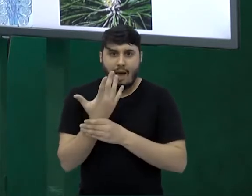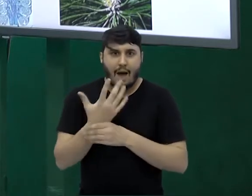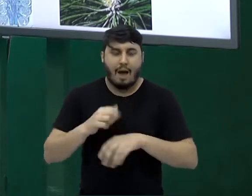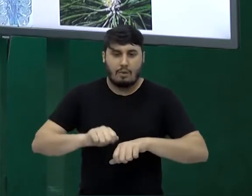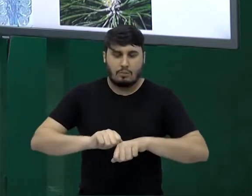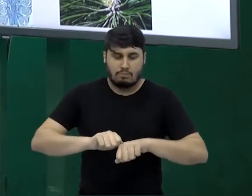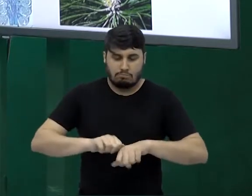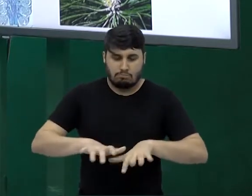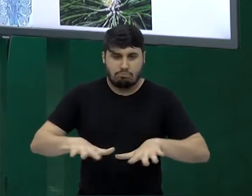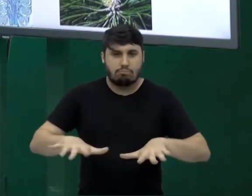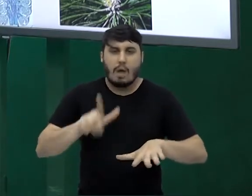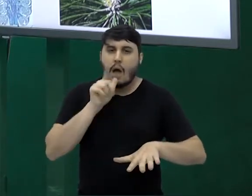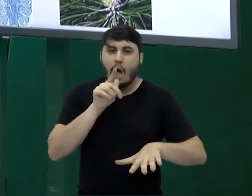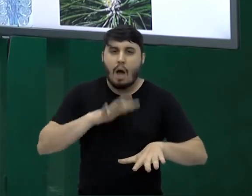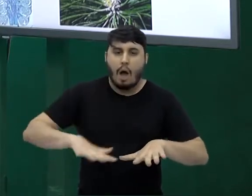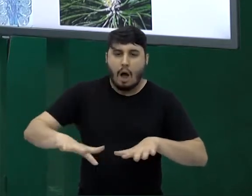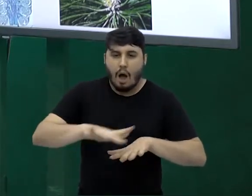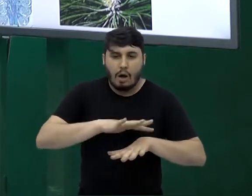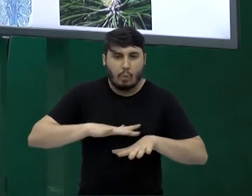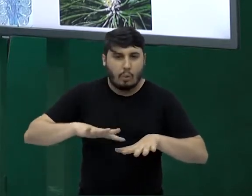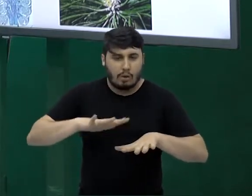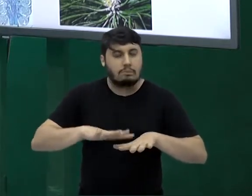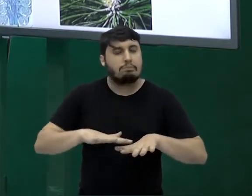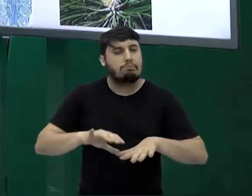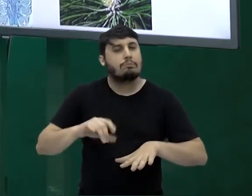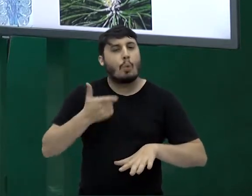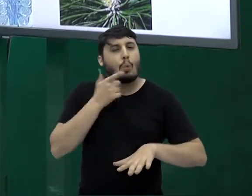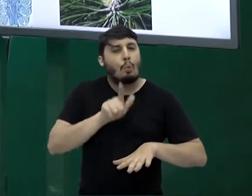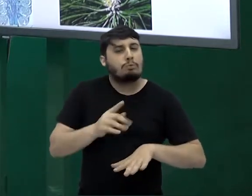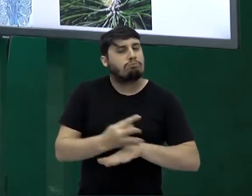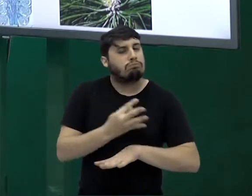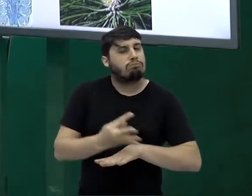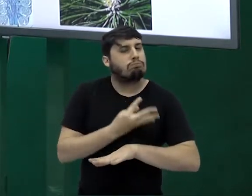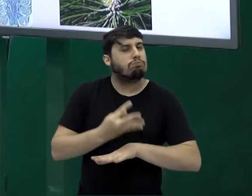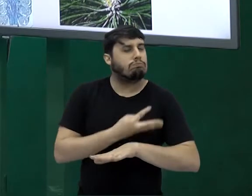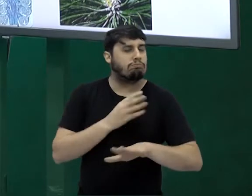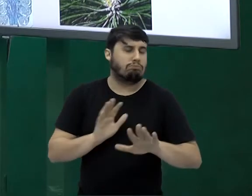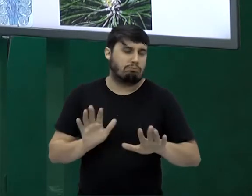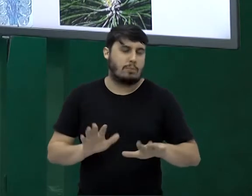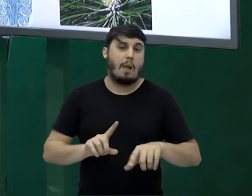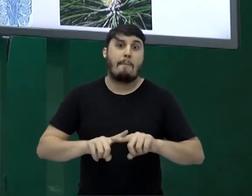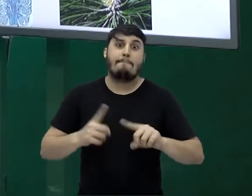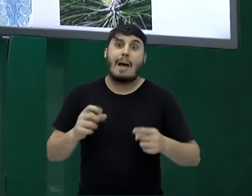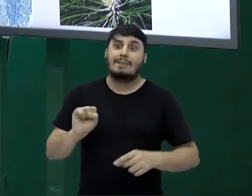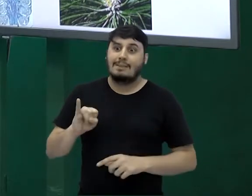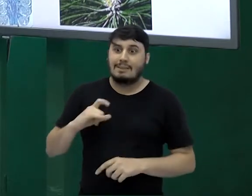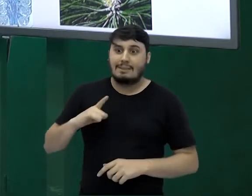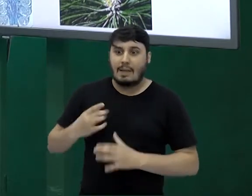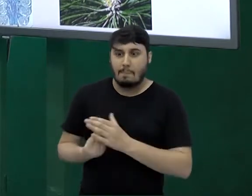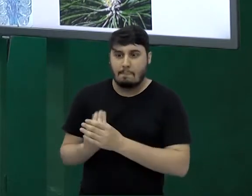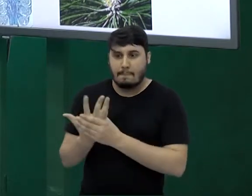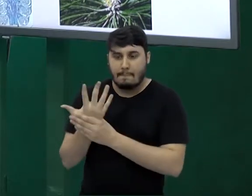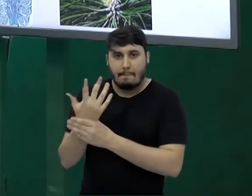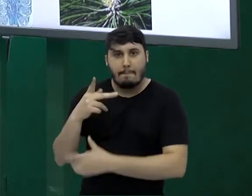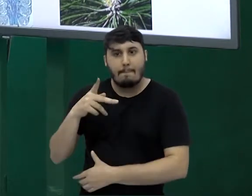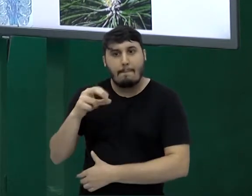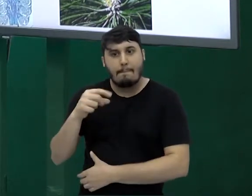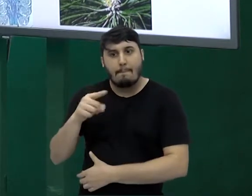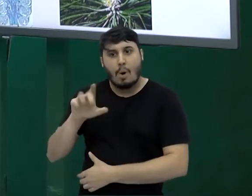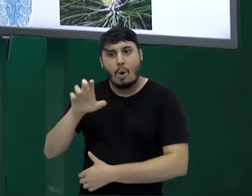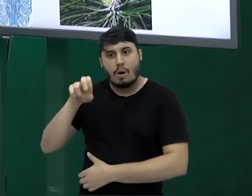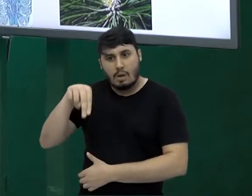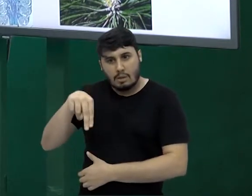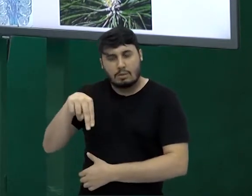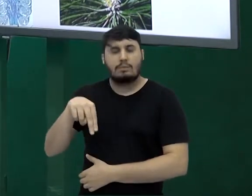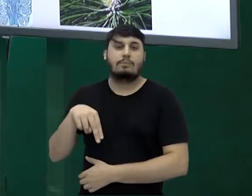flagelado, então você tem que ter água para ele poder nadar dentro d'água e alcançar a oosfera, beleza? Beleza. Quando você forma o